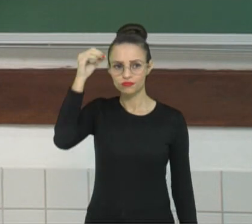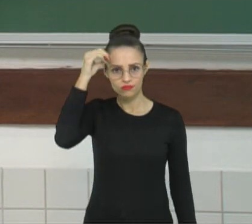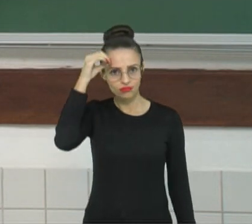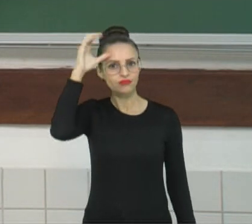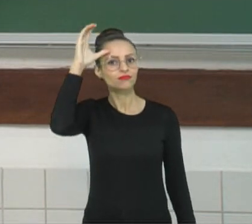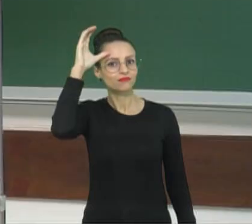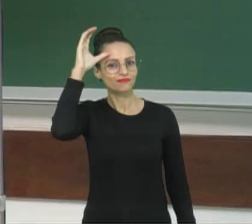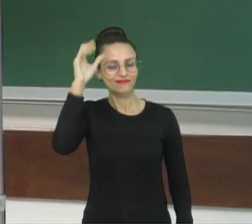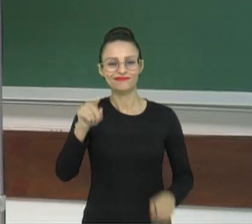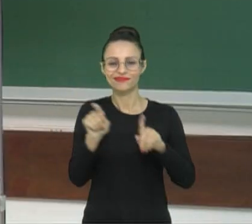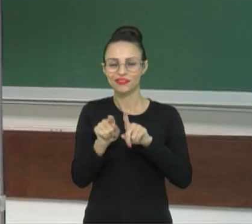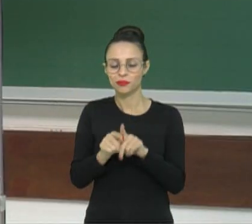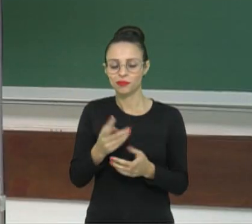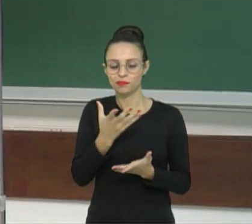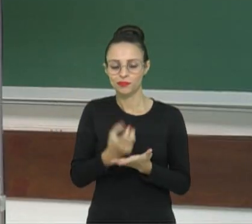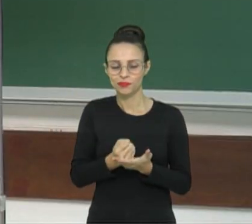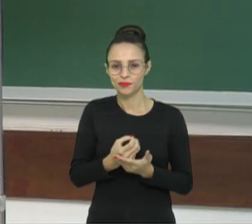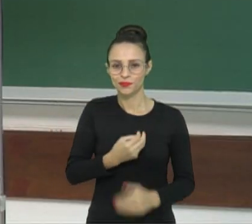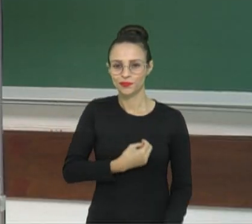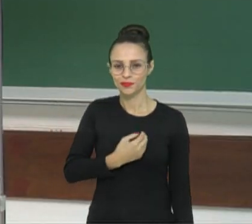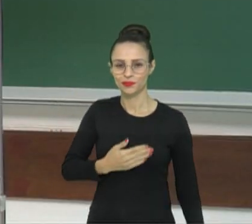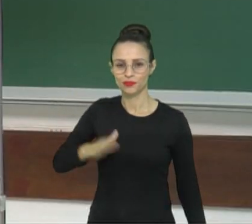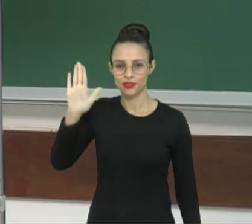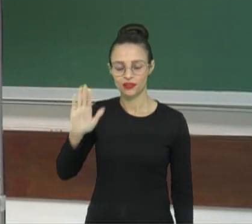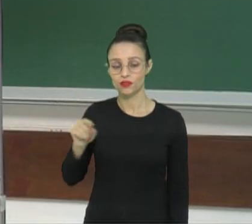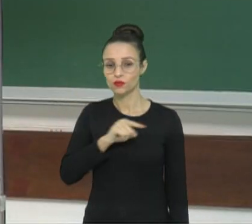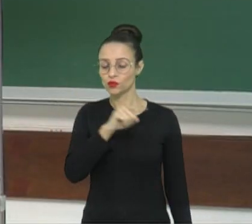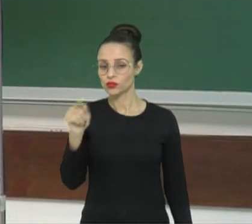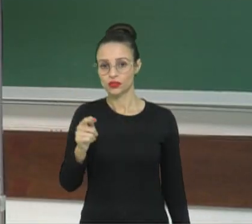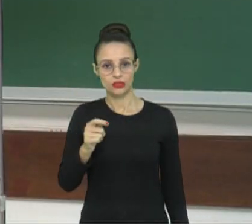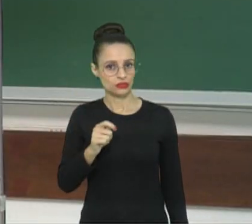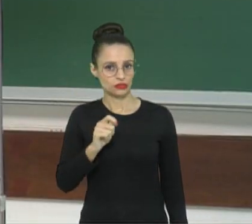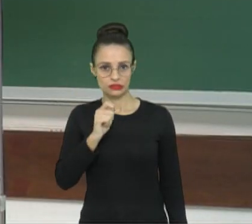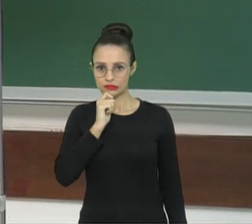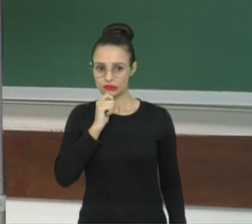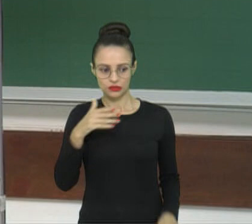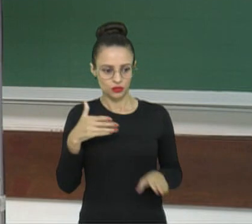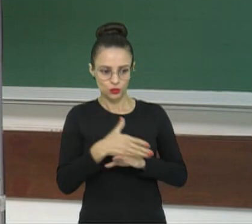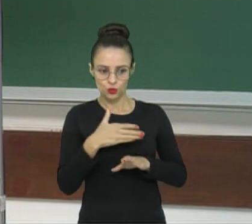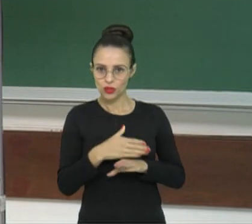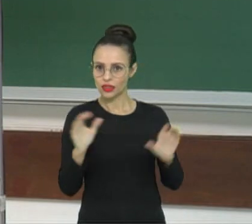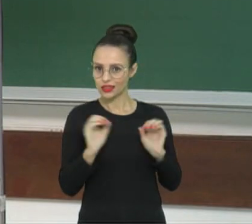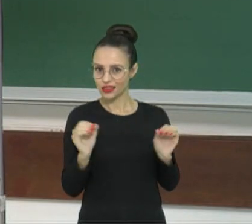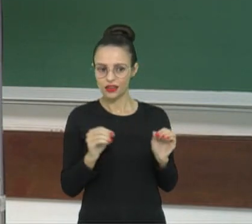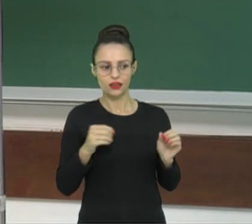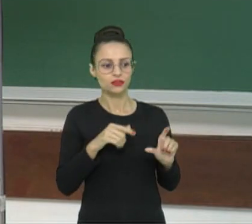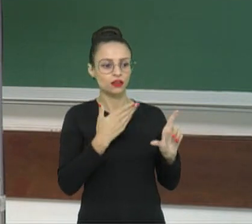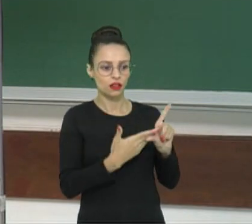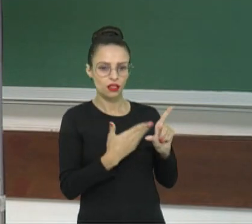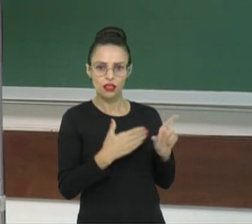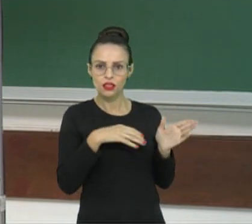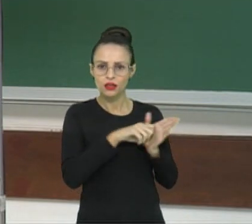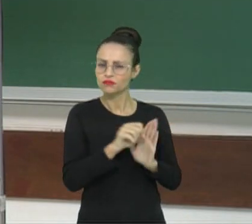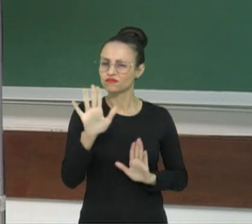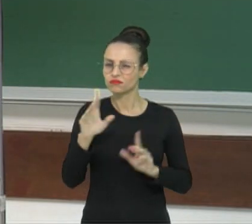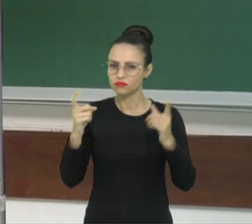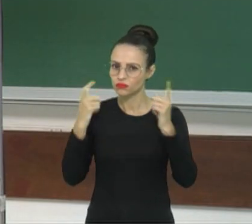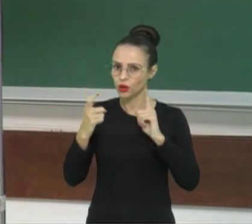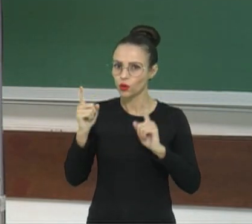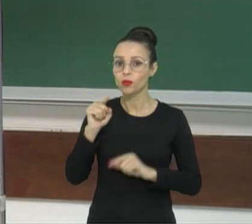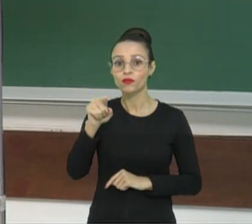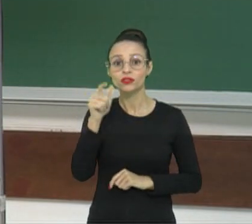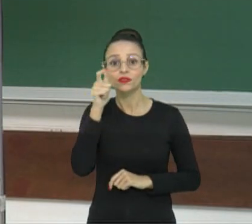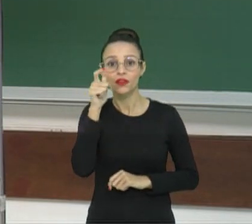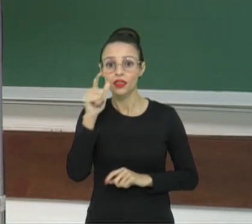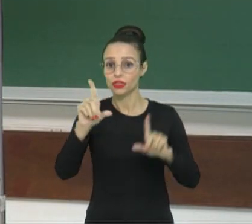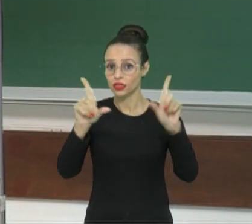com as atividades e garante a presença. Se você não tem acesso ao Class, não precisa se preocupar. Caso você esteja vendo as nossas aulas pela